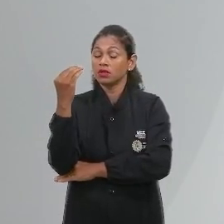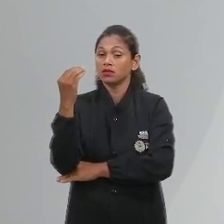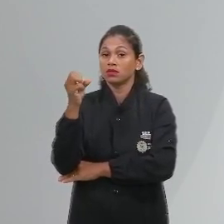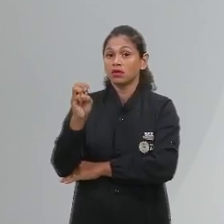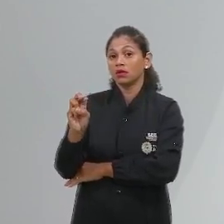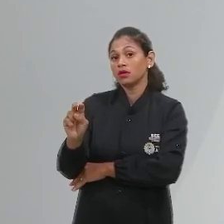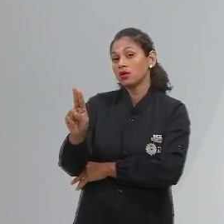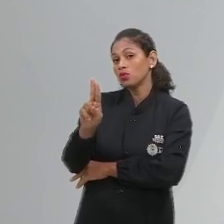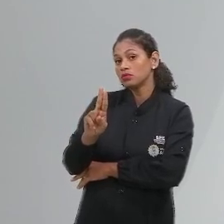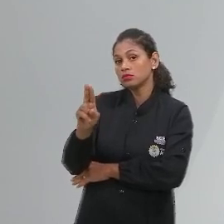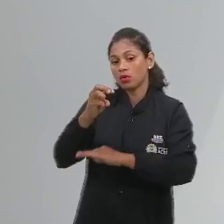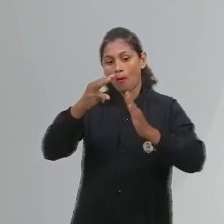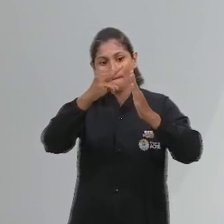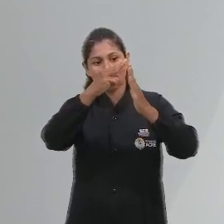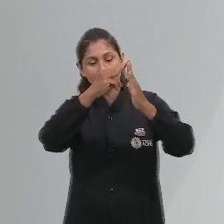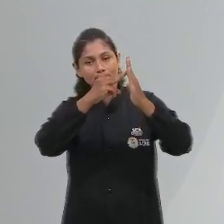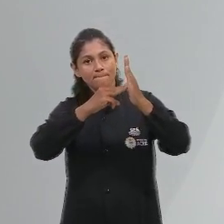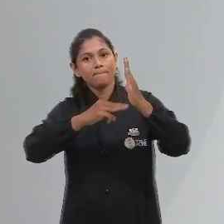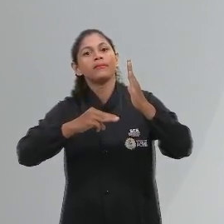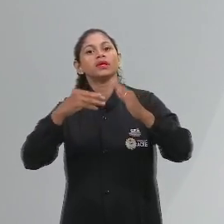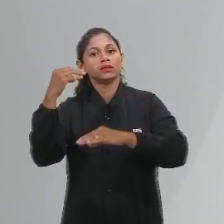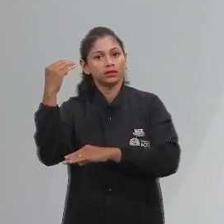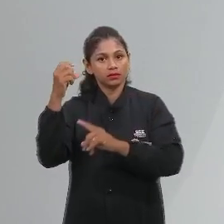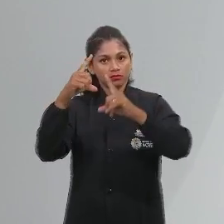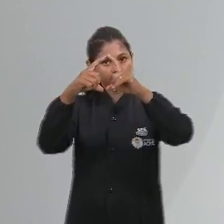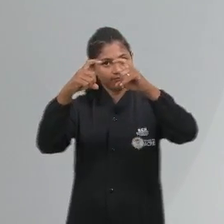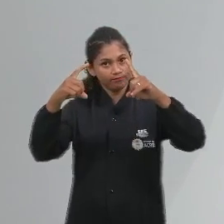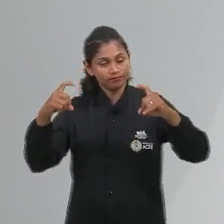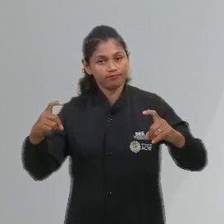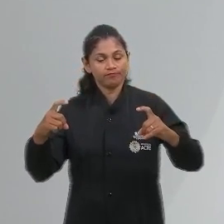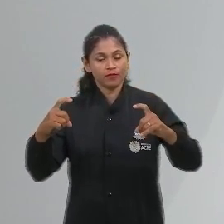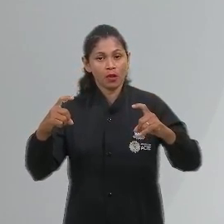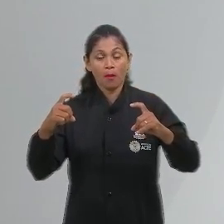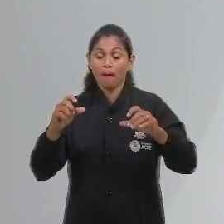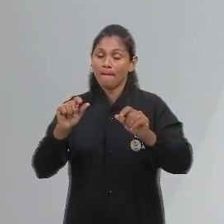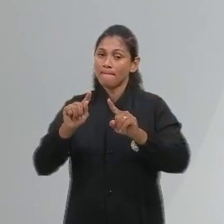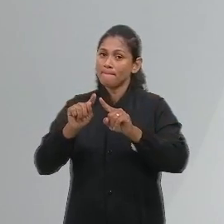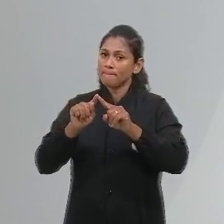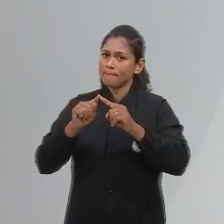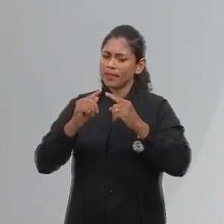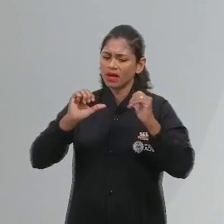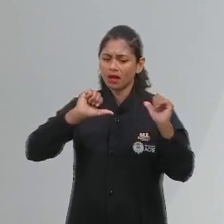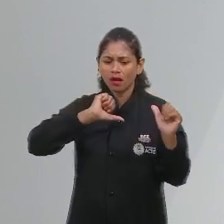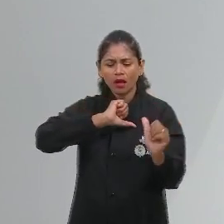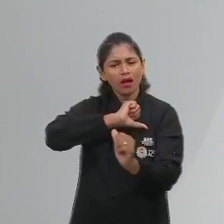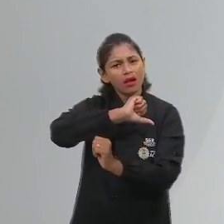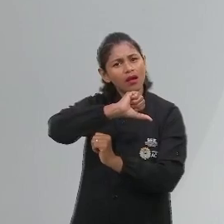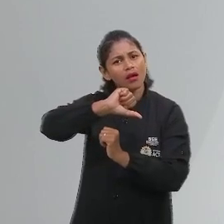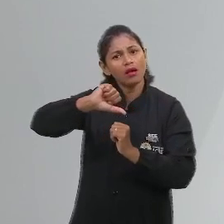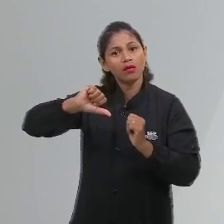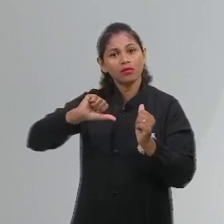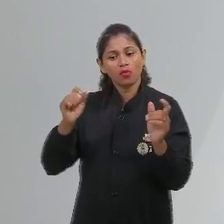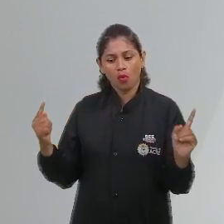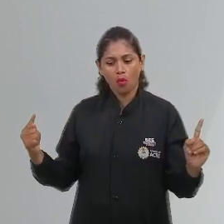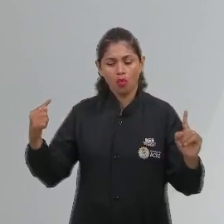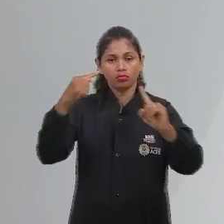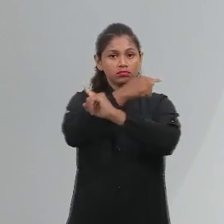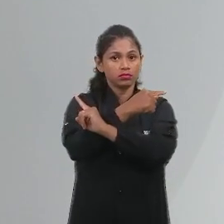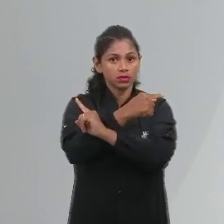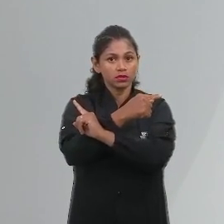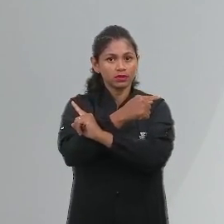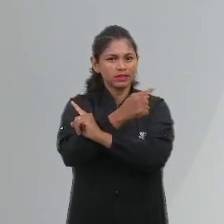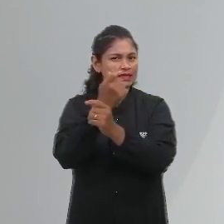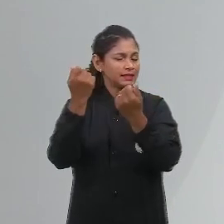método científico, mas o inverso não é necessariamente verdade. Então, percebam, ter o objeto